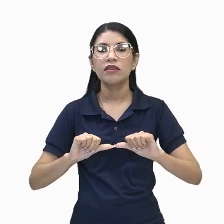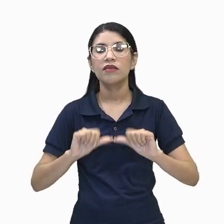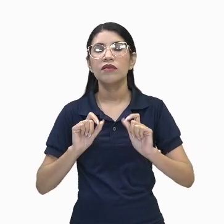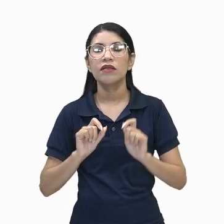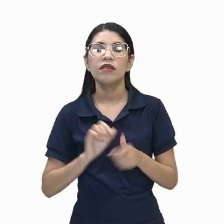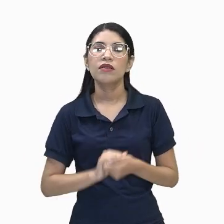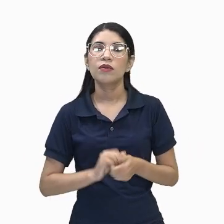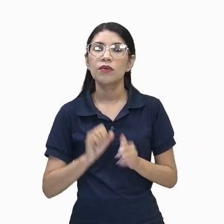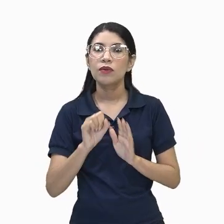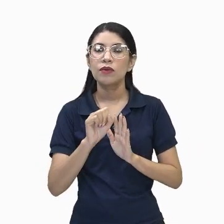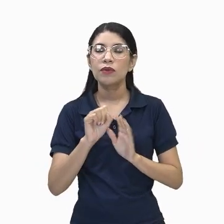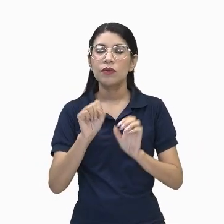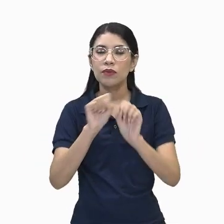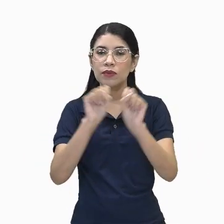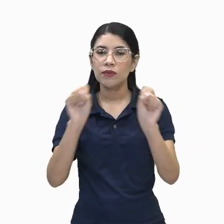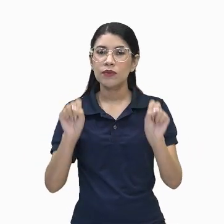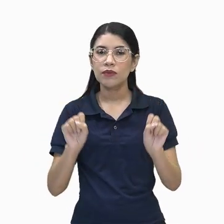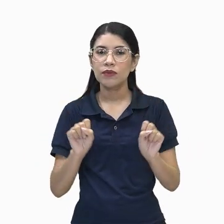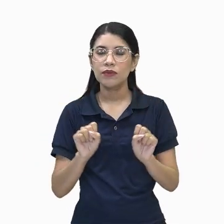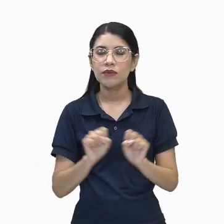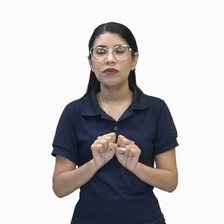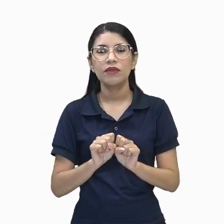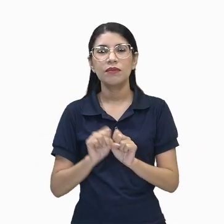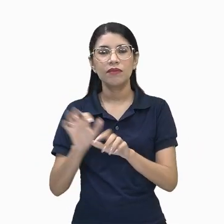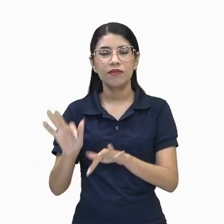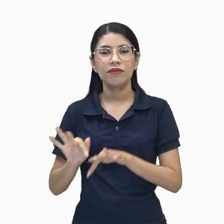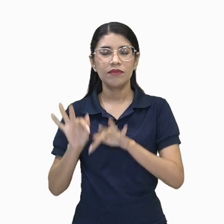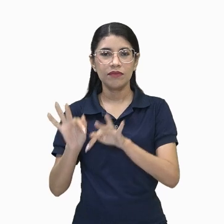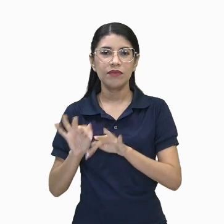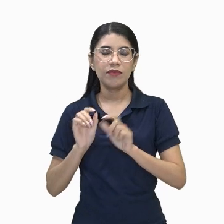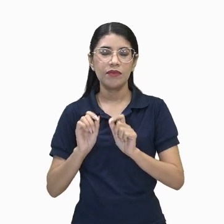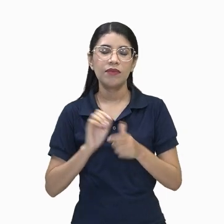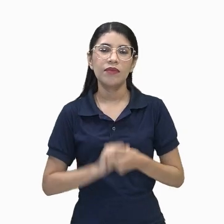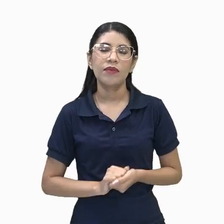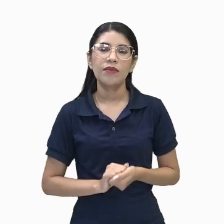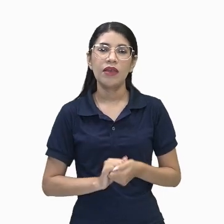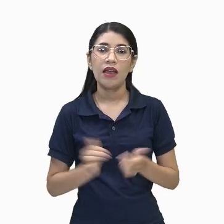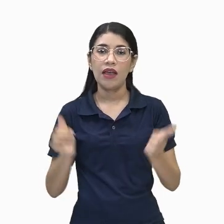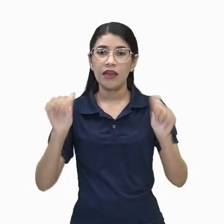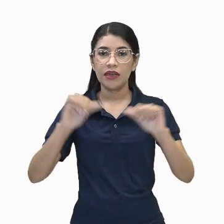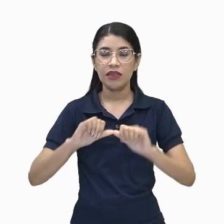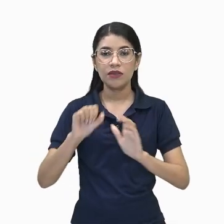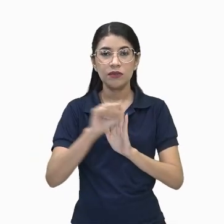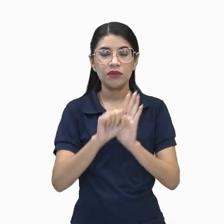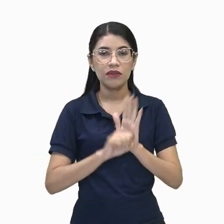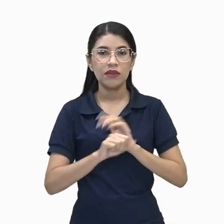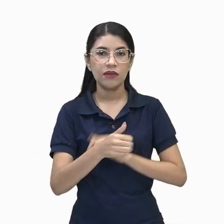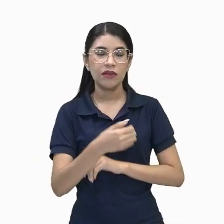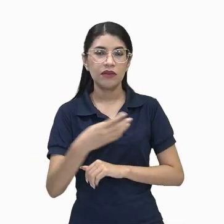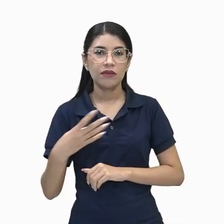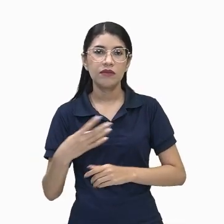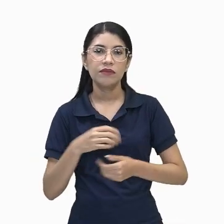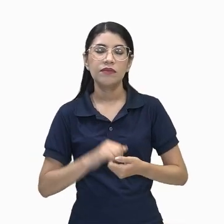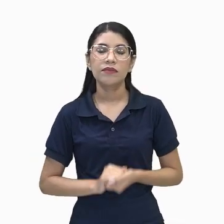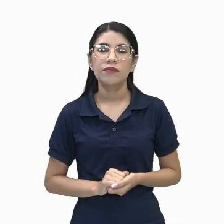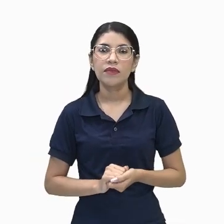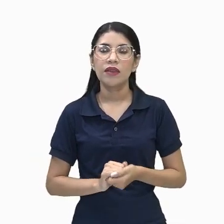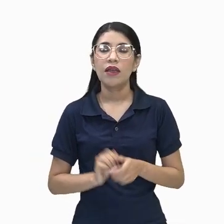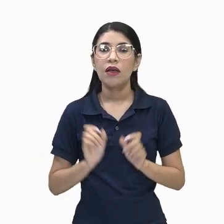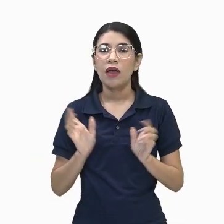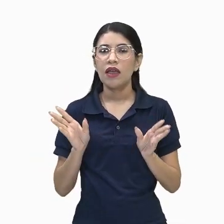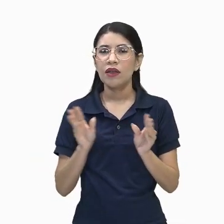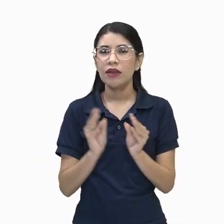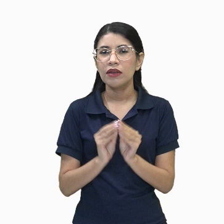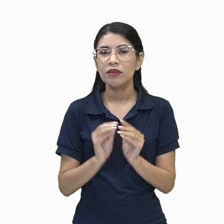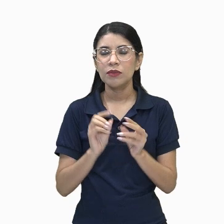do sistema feudal, como a gente conhece, que foi justamente as crises do século XIV. A crise do século XIV pode ser resumida